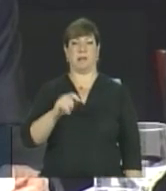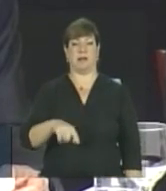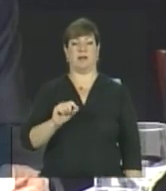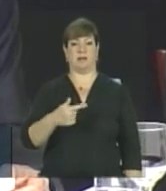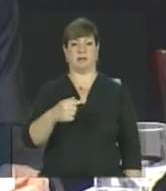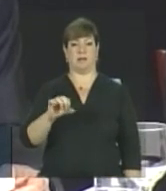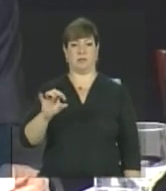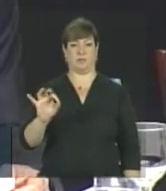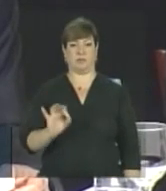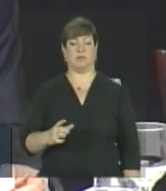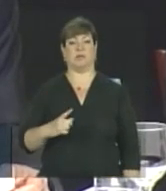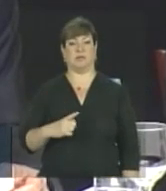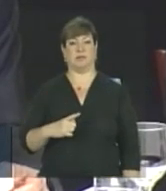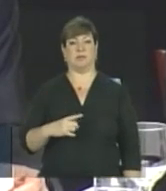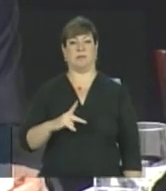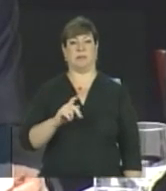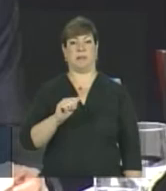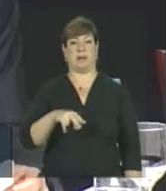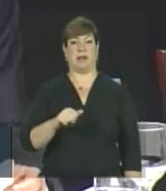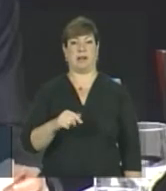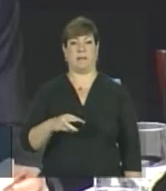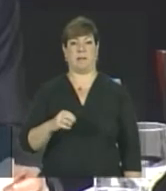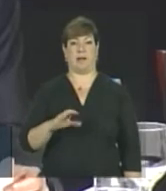e no Pan-Americano, 37%.